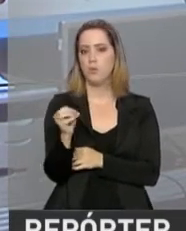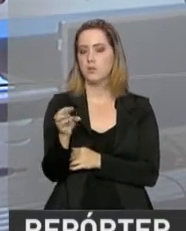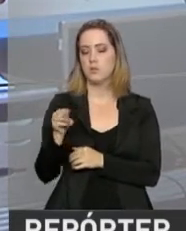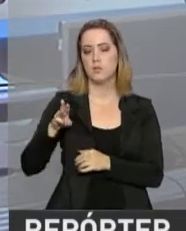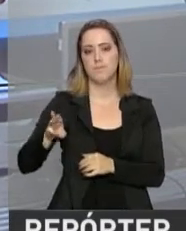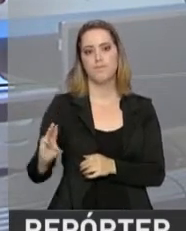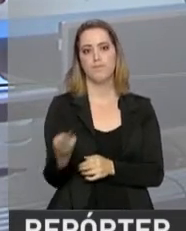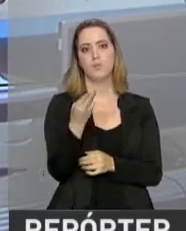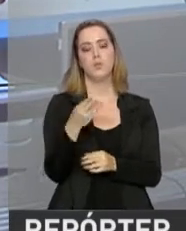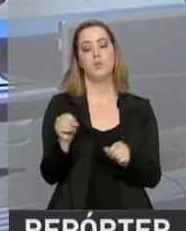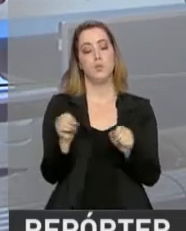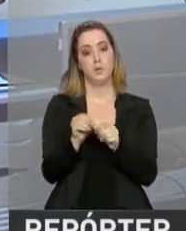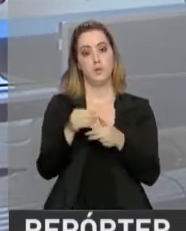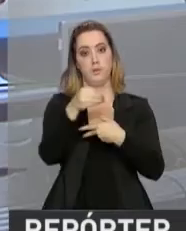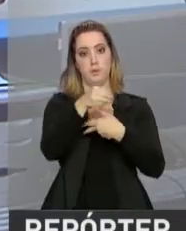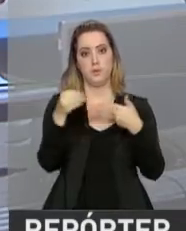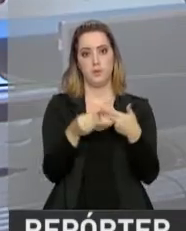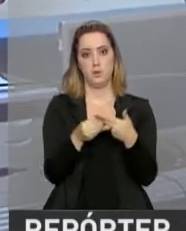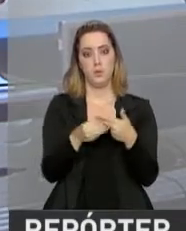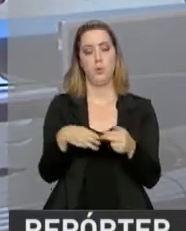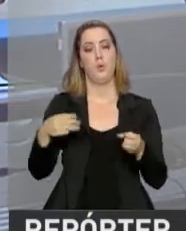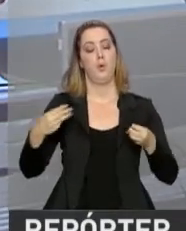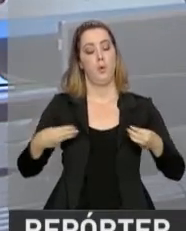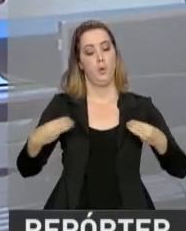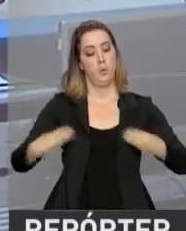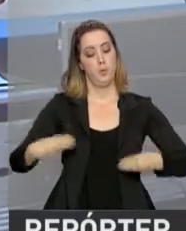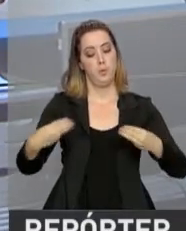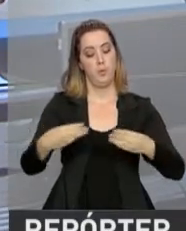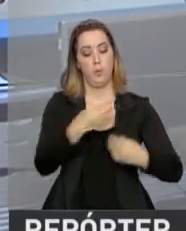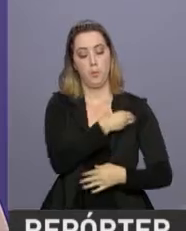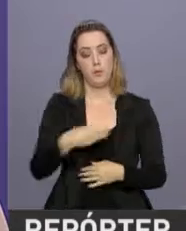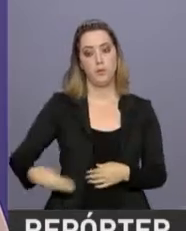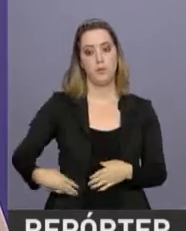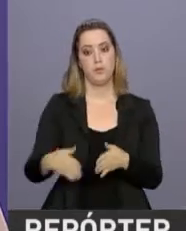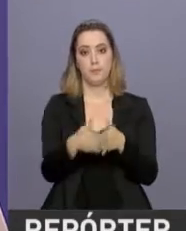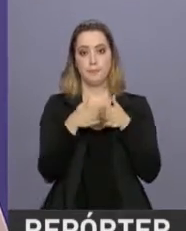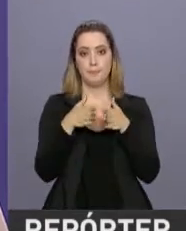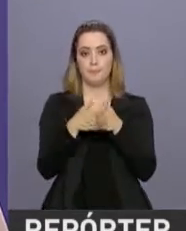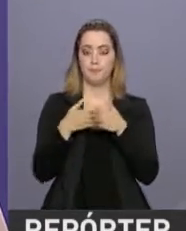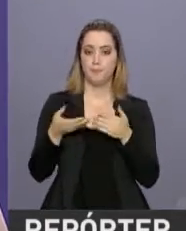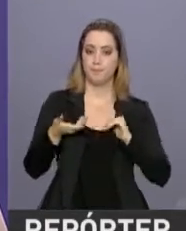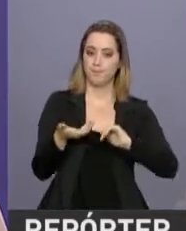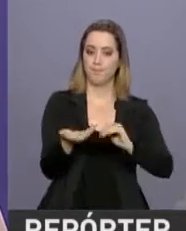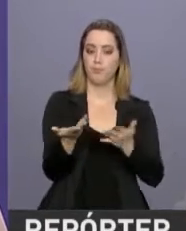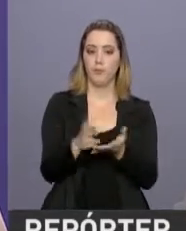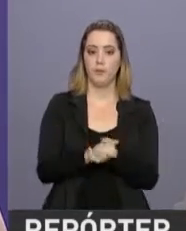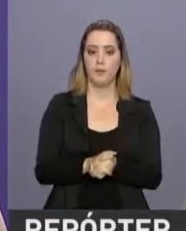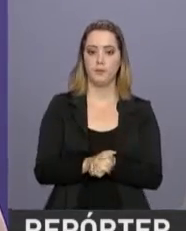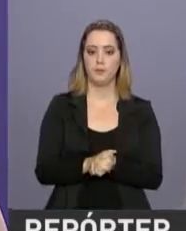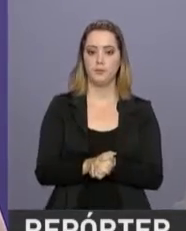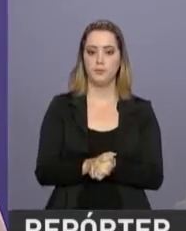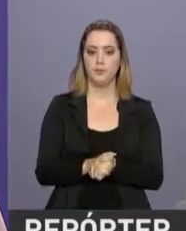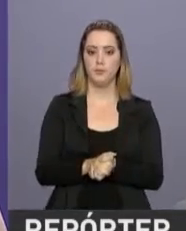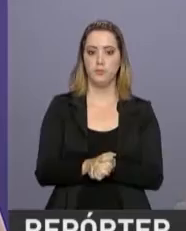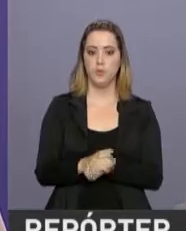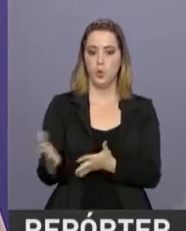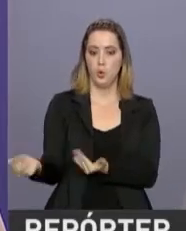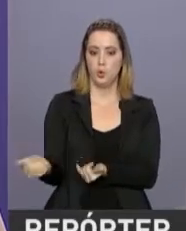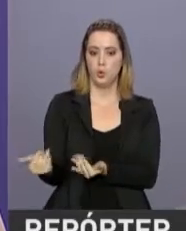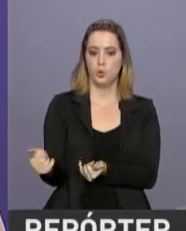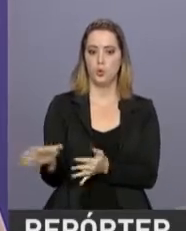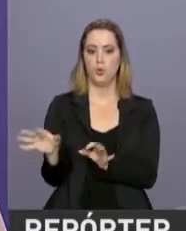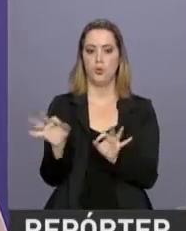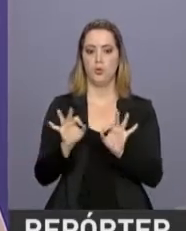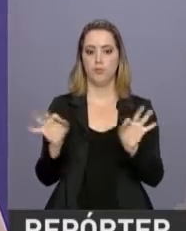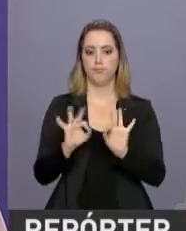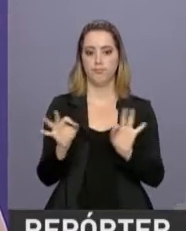Enem. O ministro da Educação fez um apelo para os parlamentares. Os jovens não serão prejudicados. Eu sei que